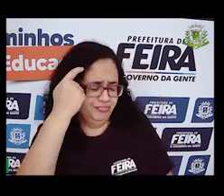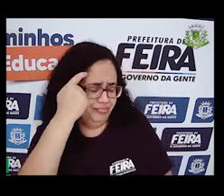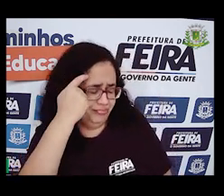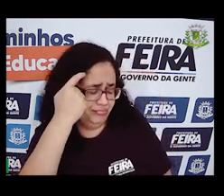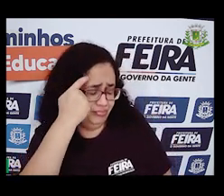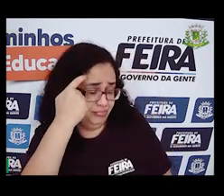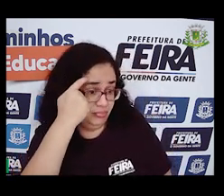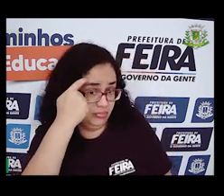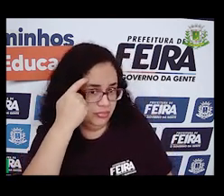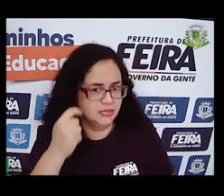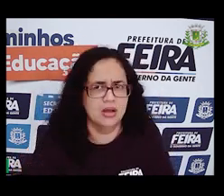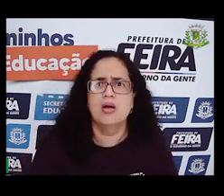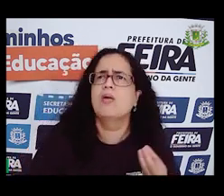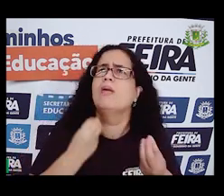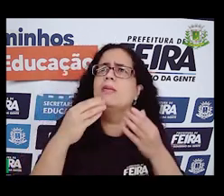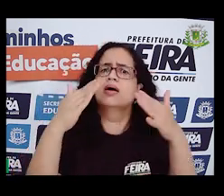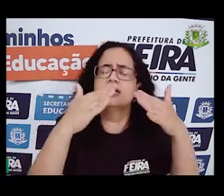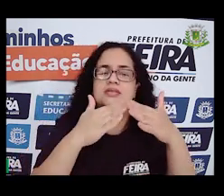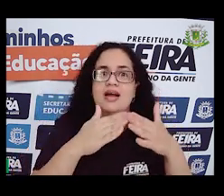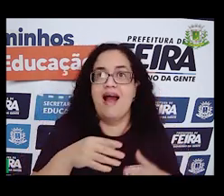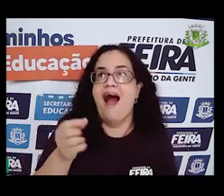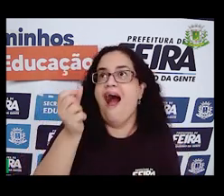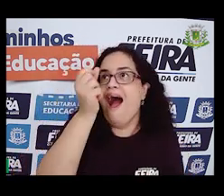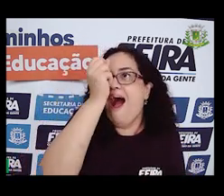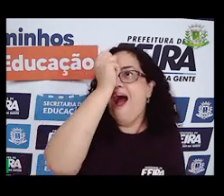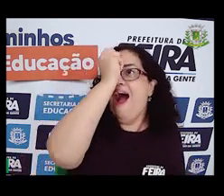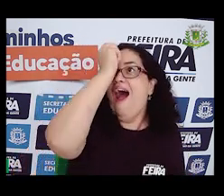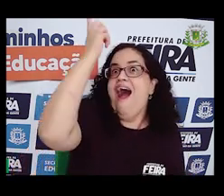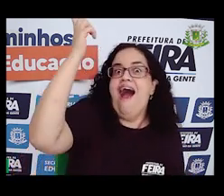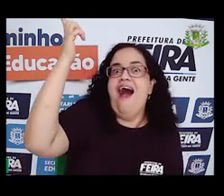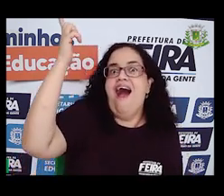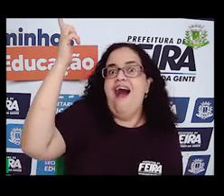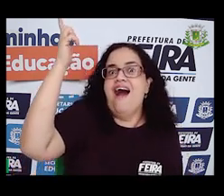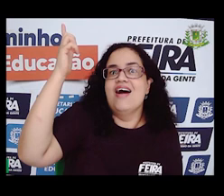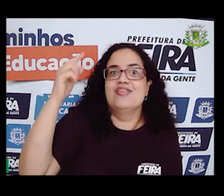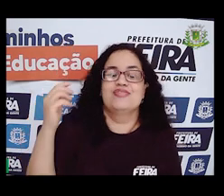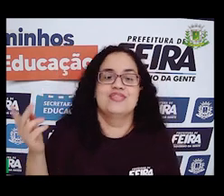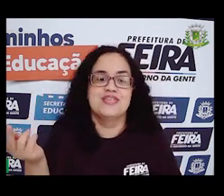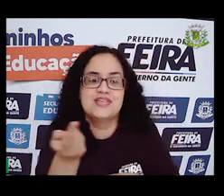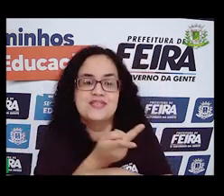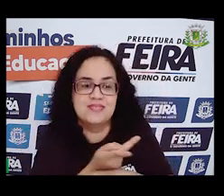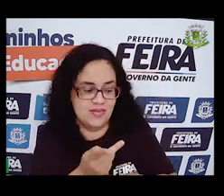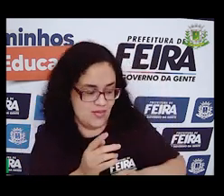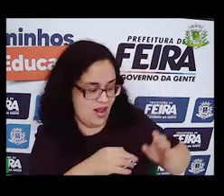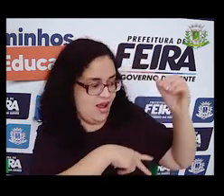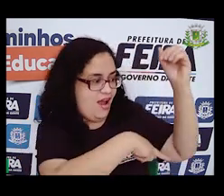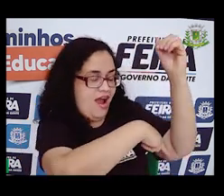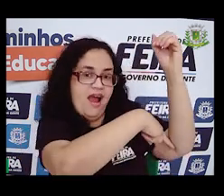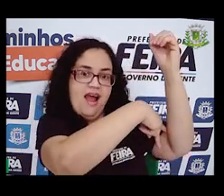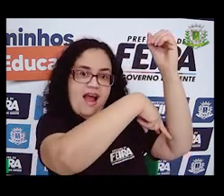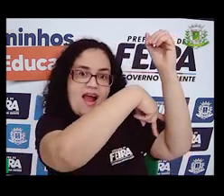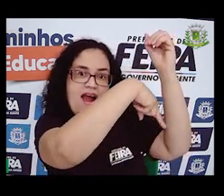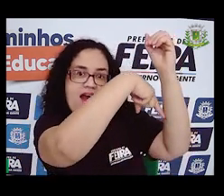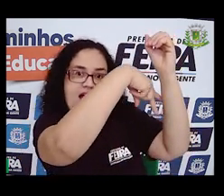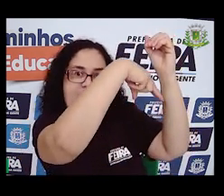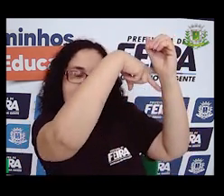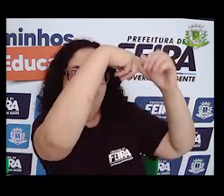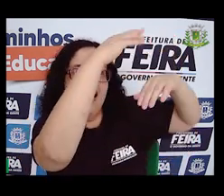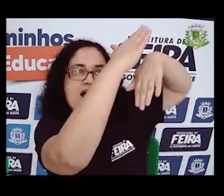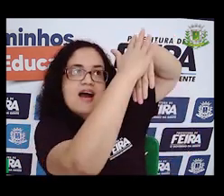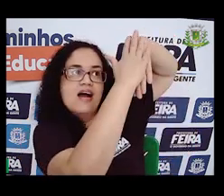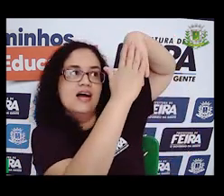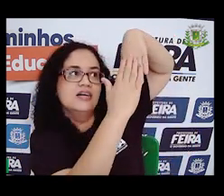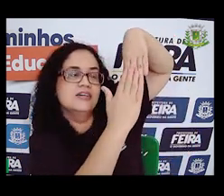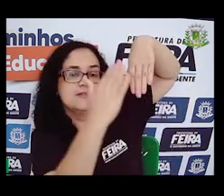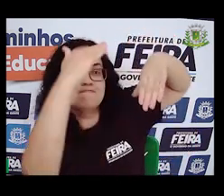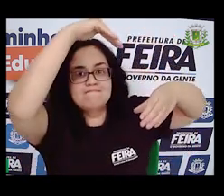pensou em como entrar na casa e teve uma ideia. Foi buscar uma escada para subir ao telhado da casa e